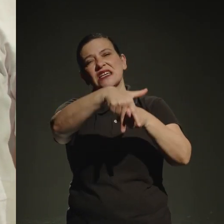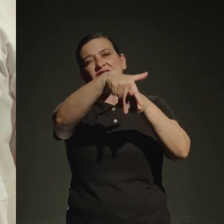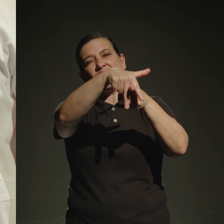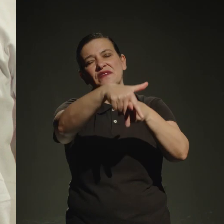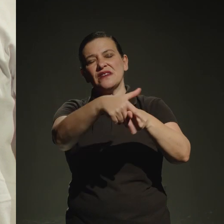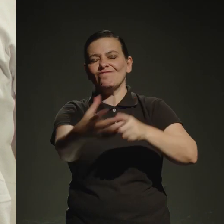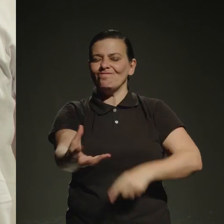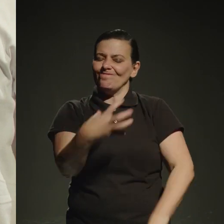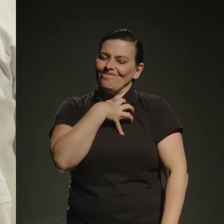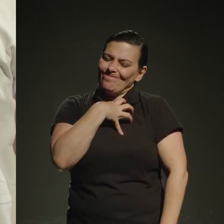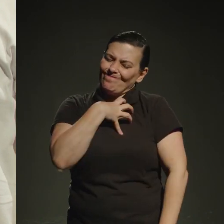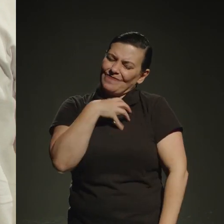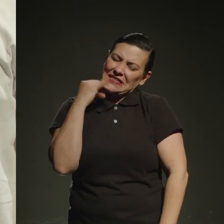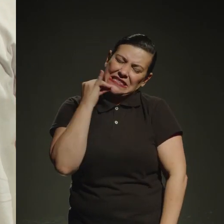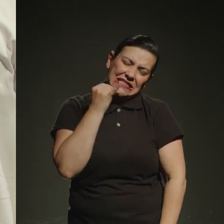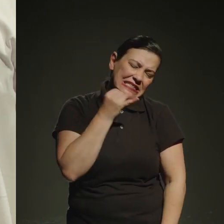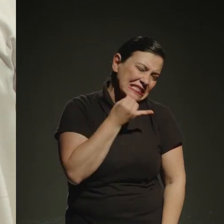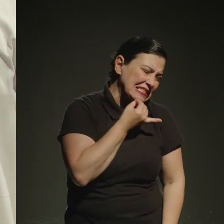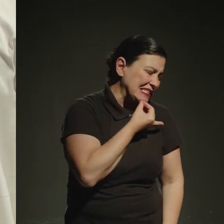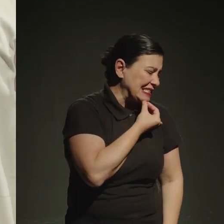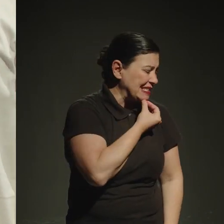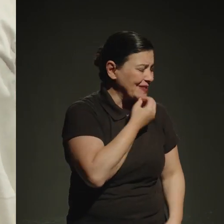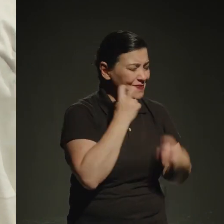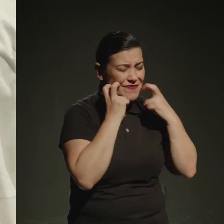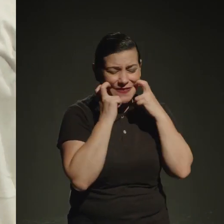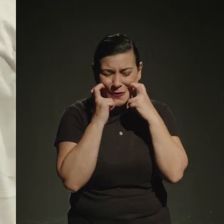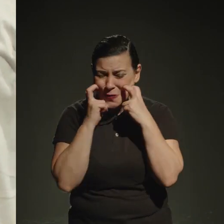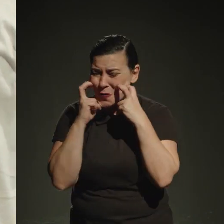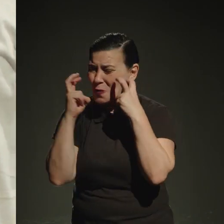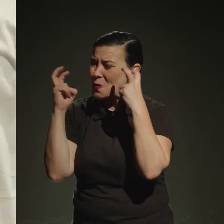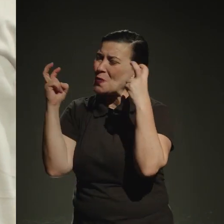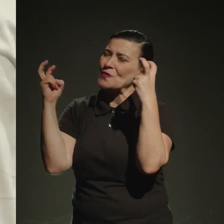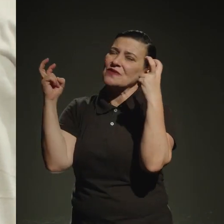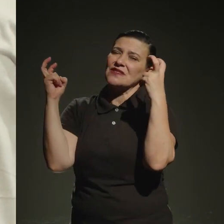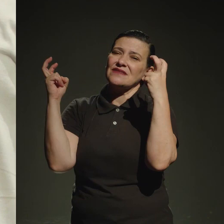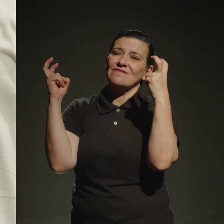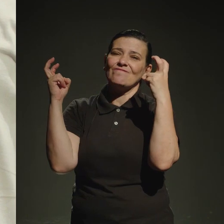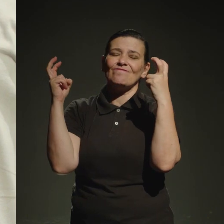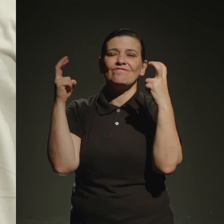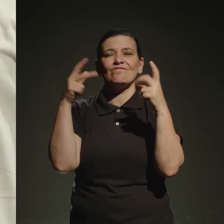cavaleiro da triste figura. Mas que vexame!